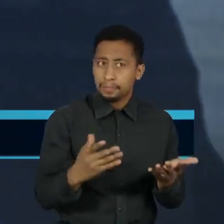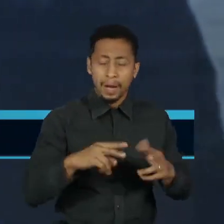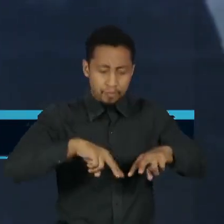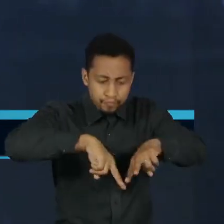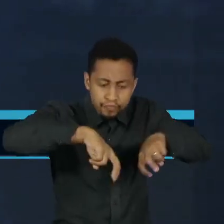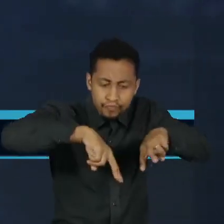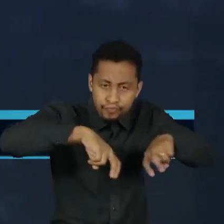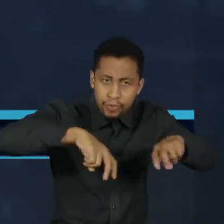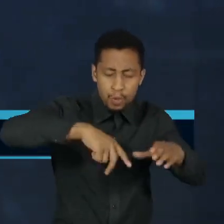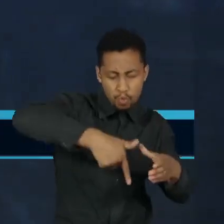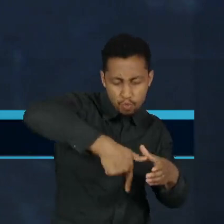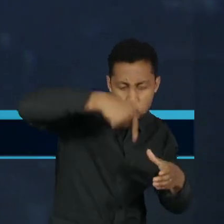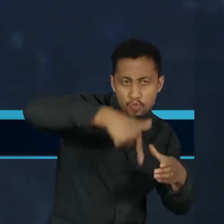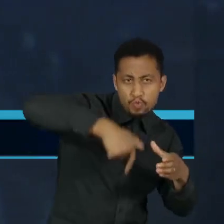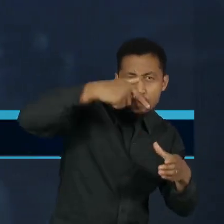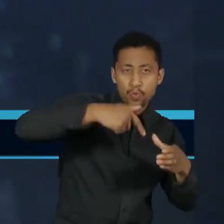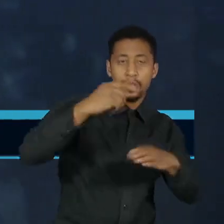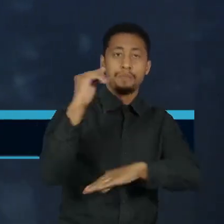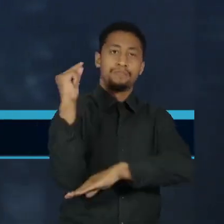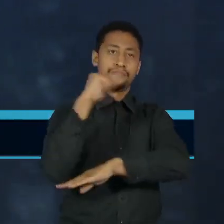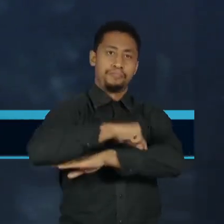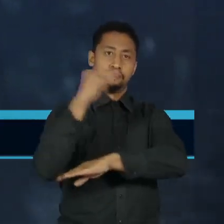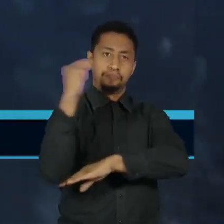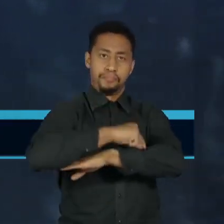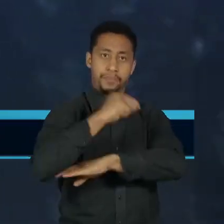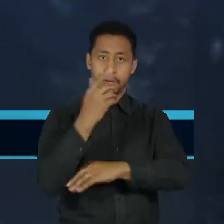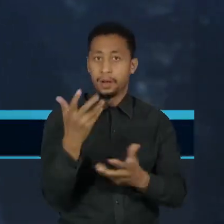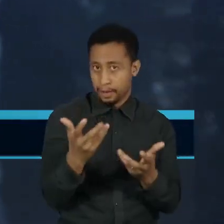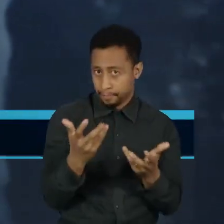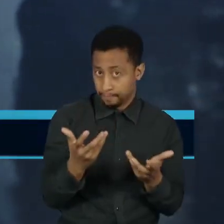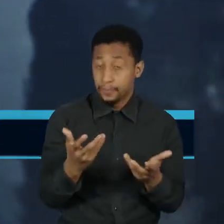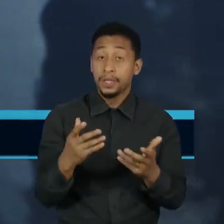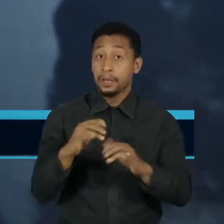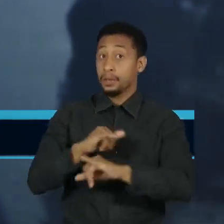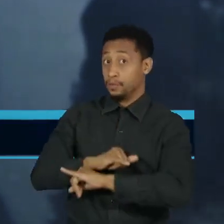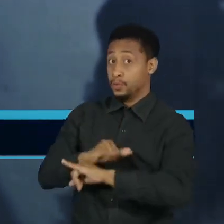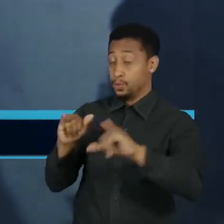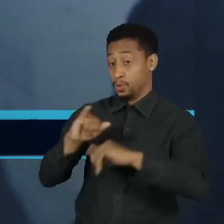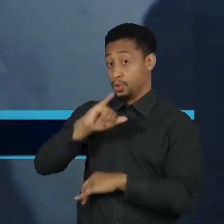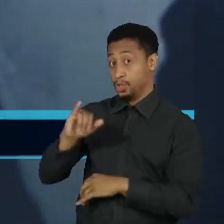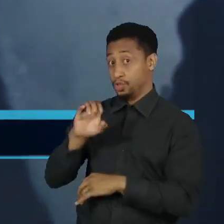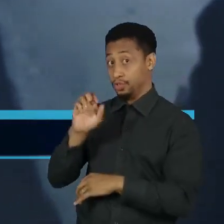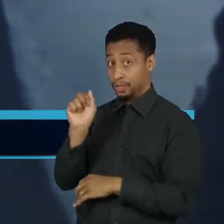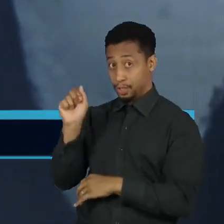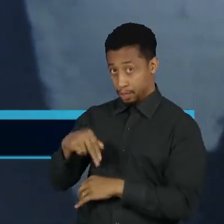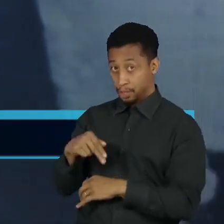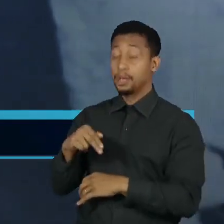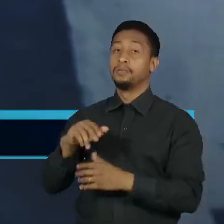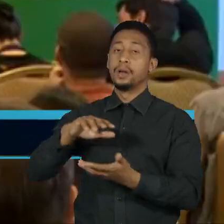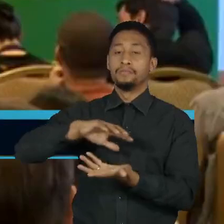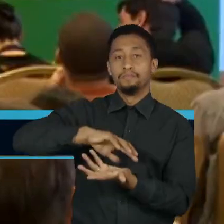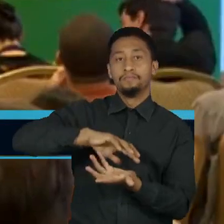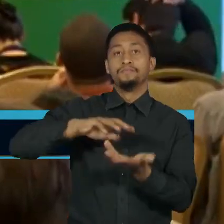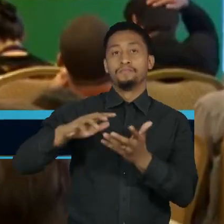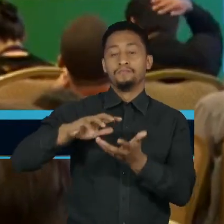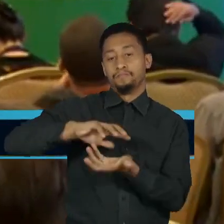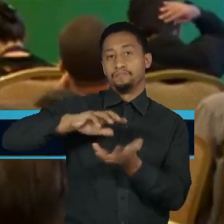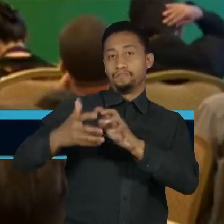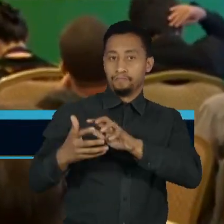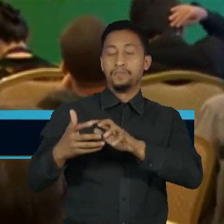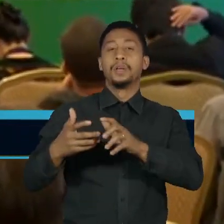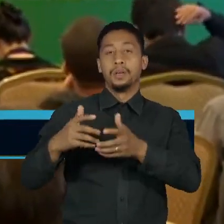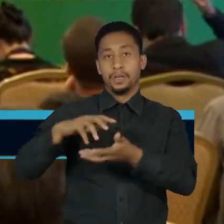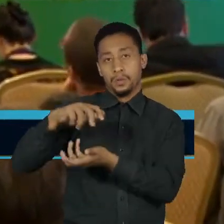O presidente da estatal, Jean-Paul Prats, destacou que haverá também um foco em transição energética.